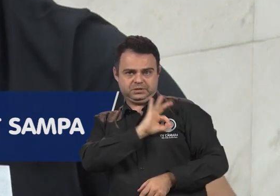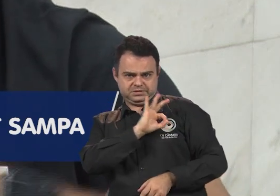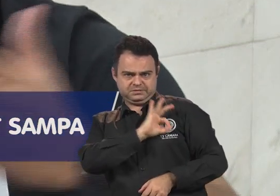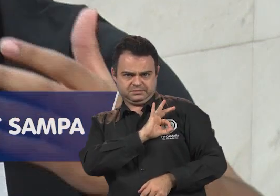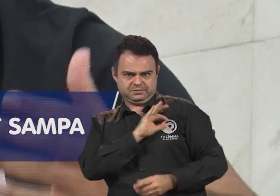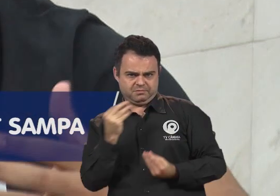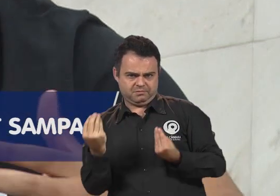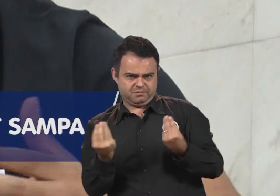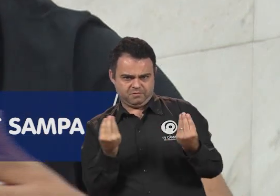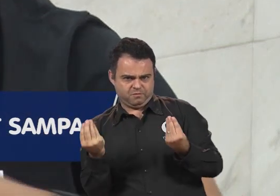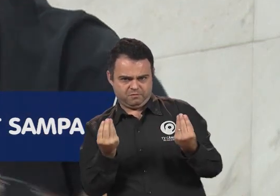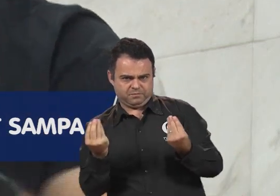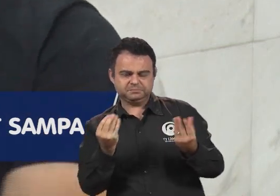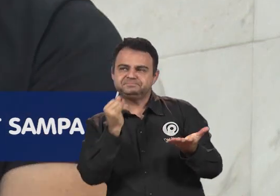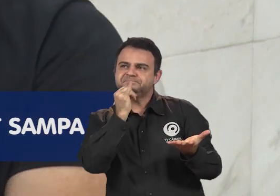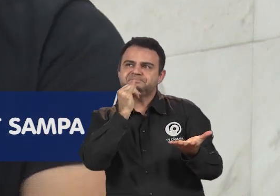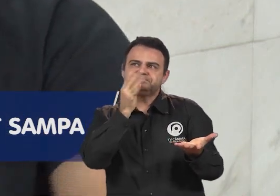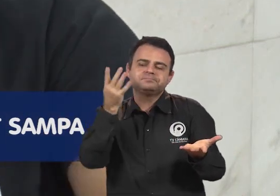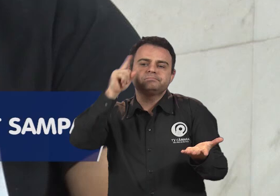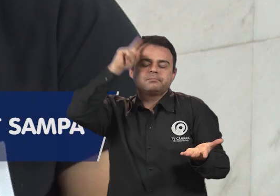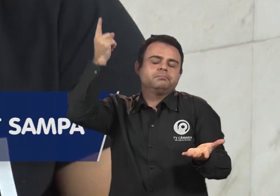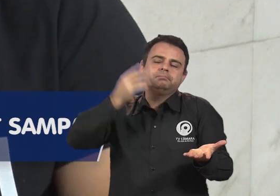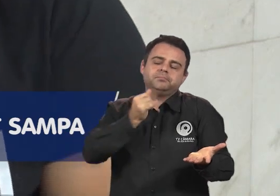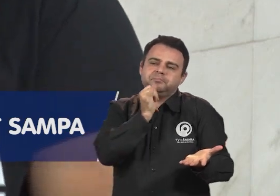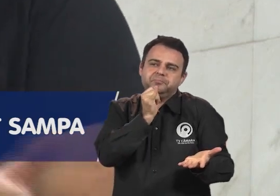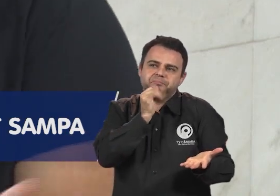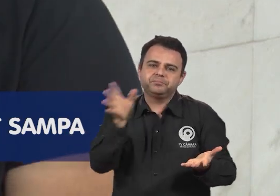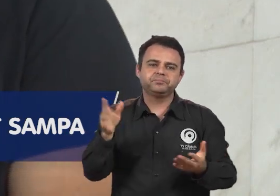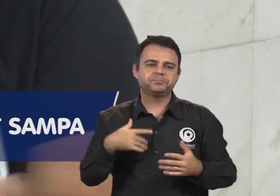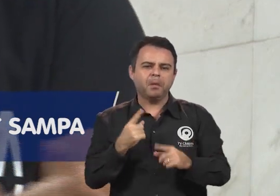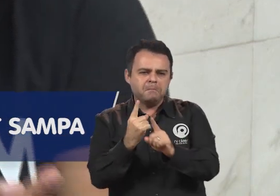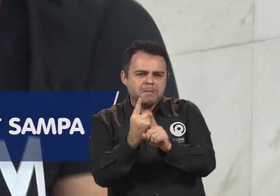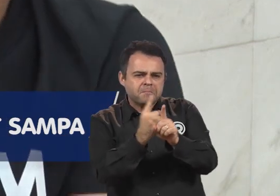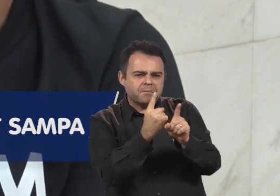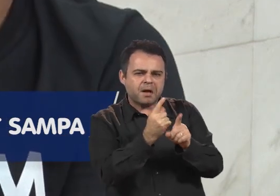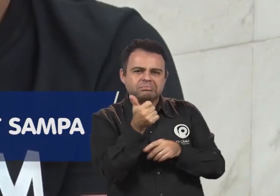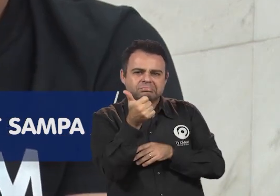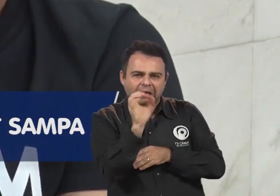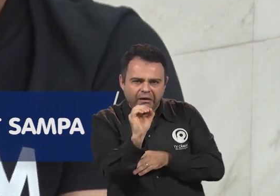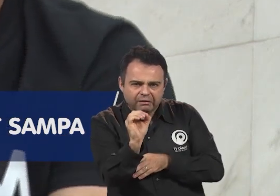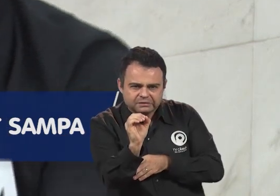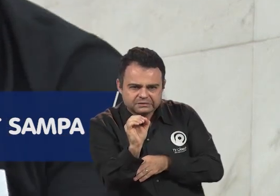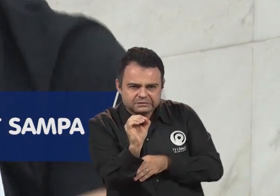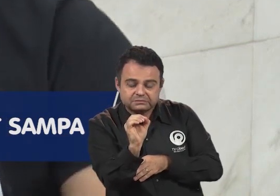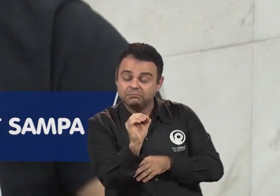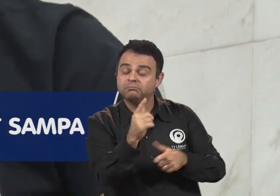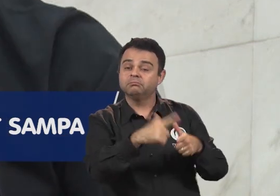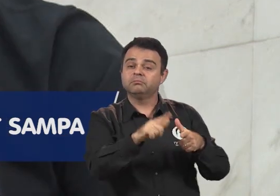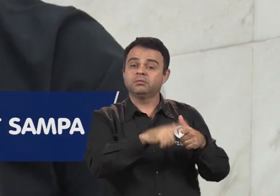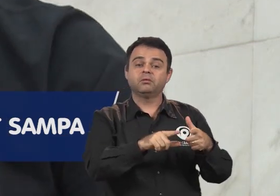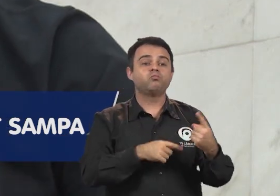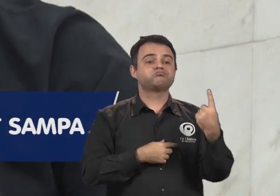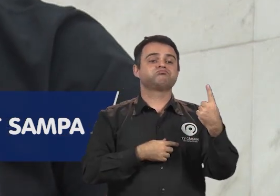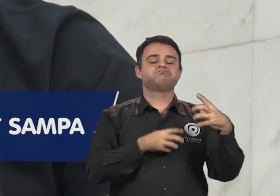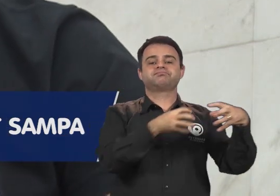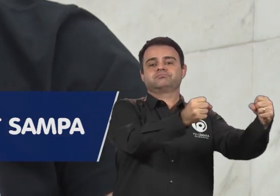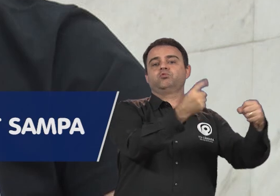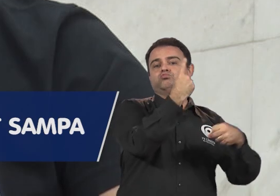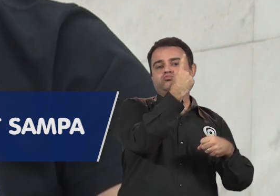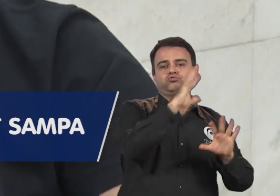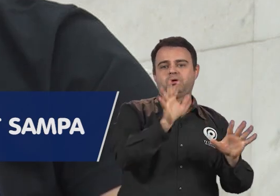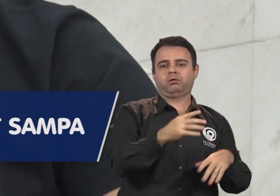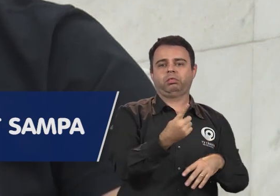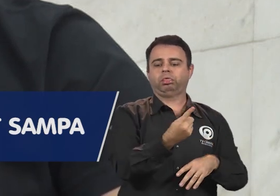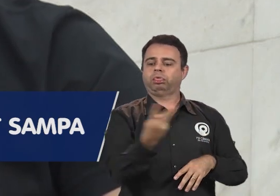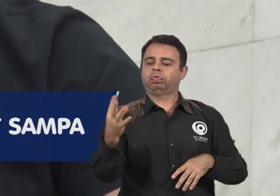aborda, sei lá, vou falar uma proporção inventada da minha cabeça, mas aborda 10 para pegar um problema. Com uma inteligência,